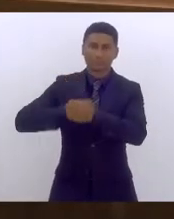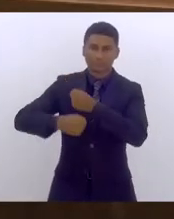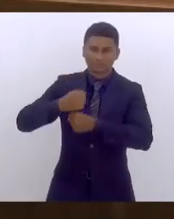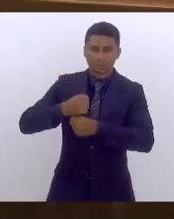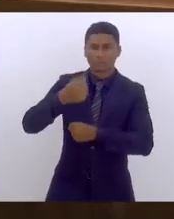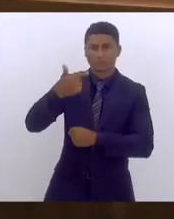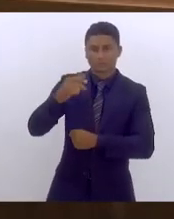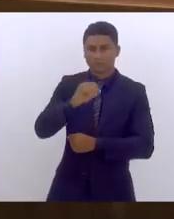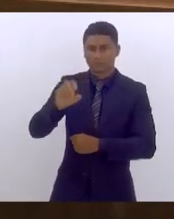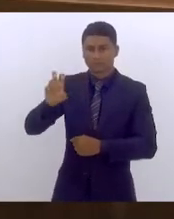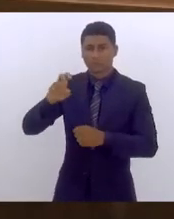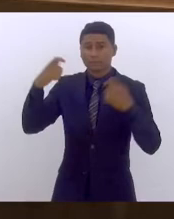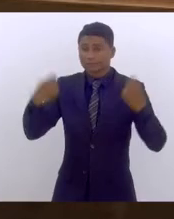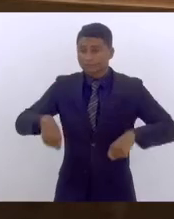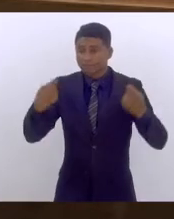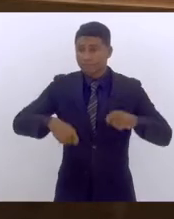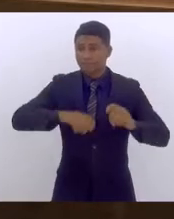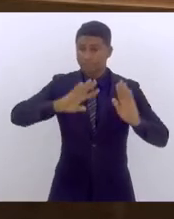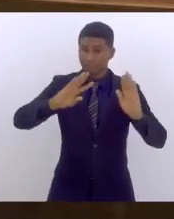de 2005,